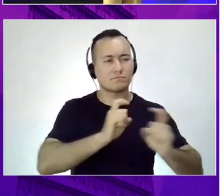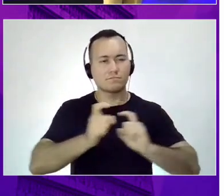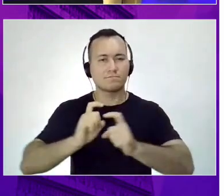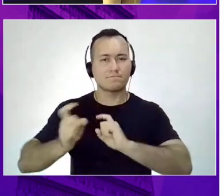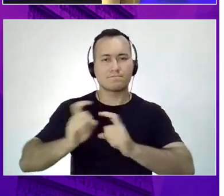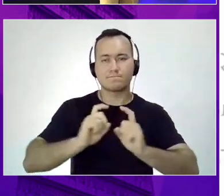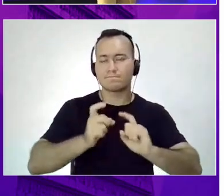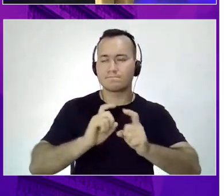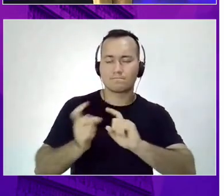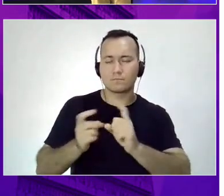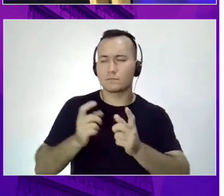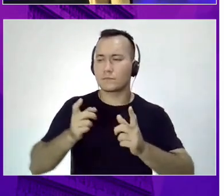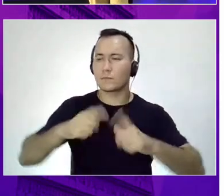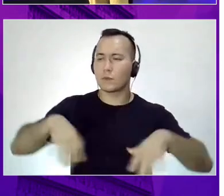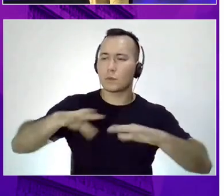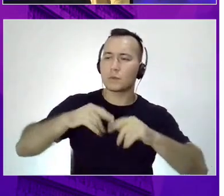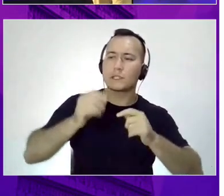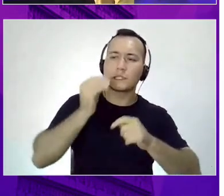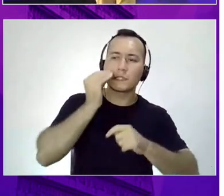né?